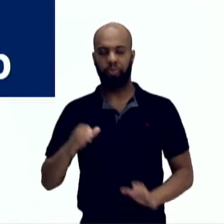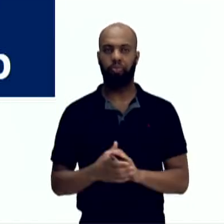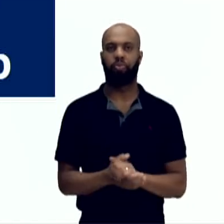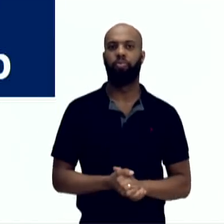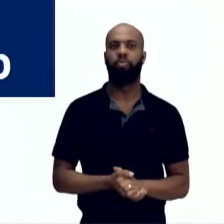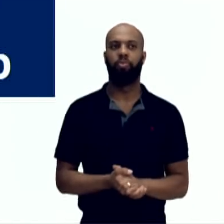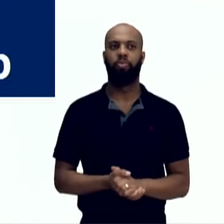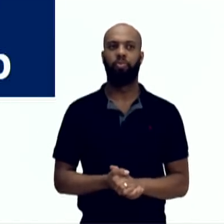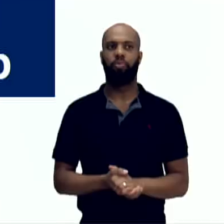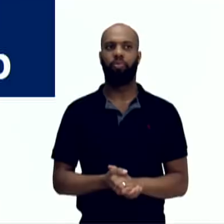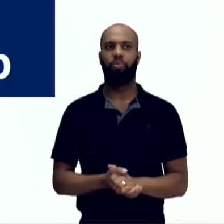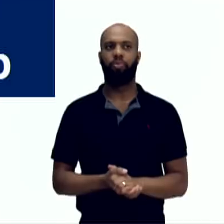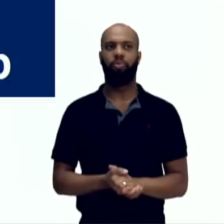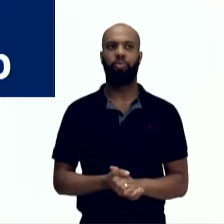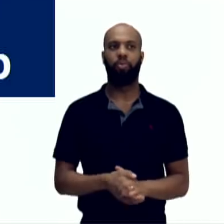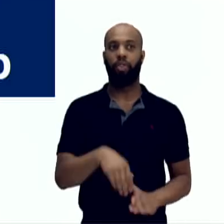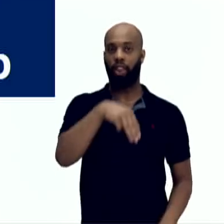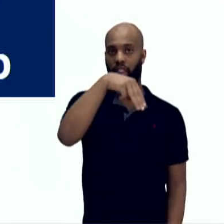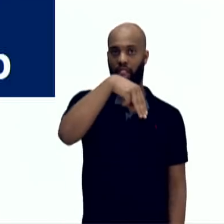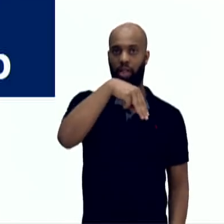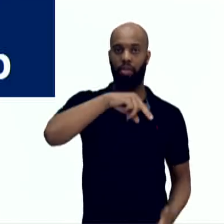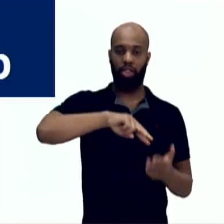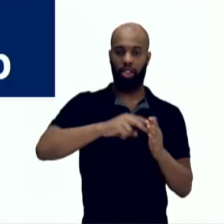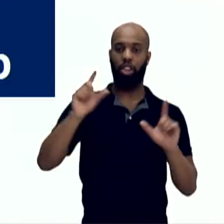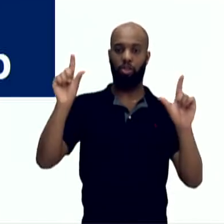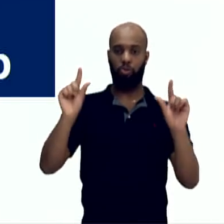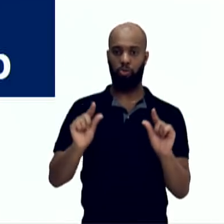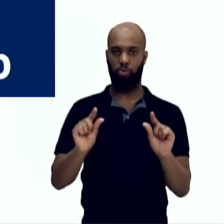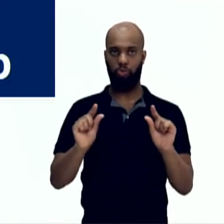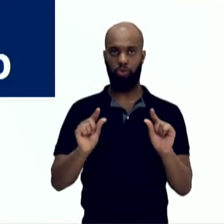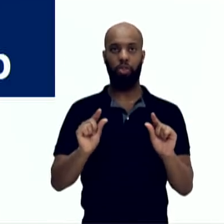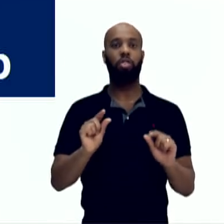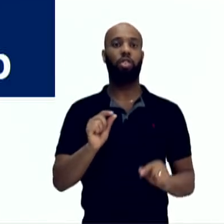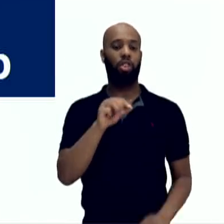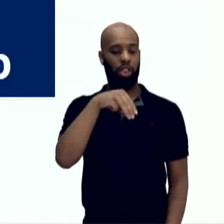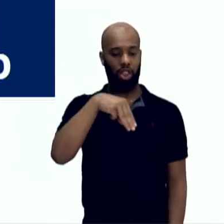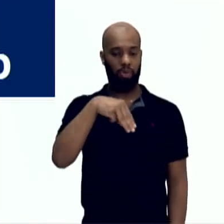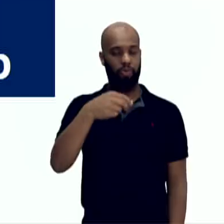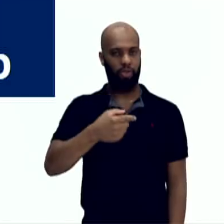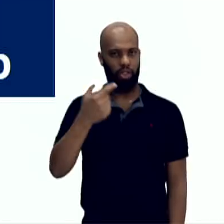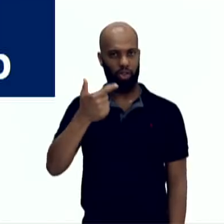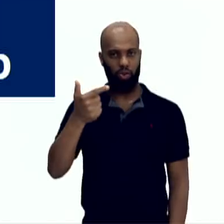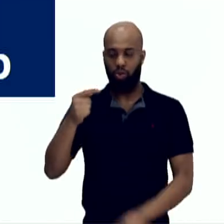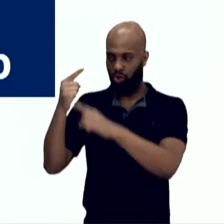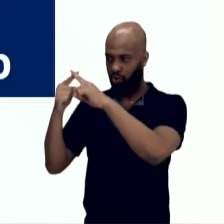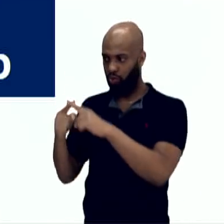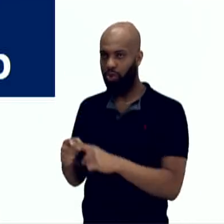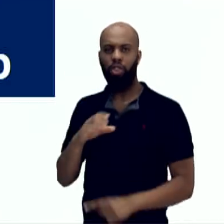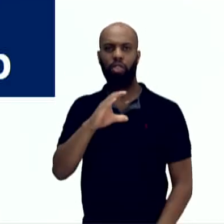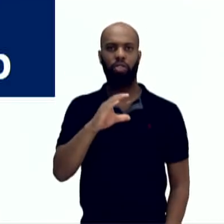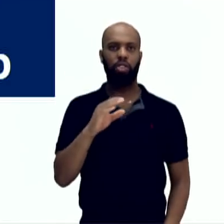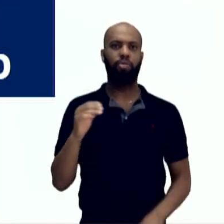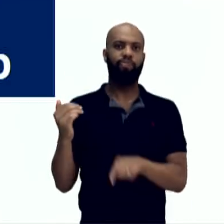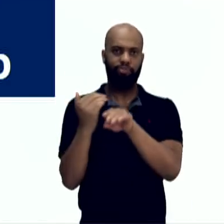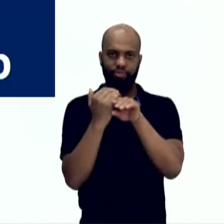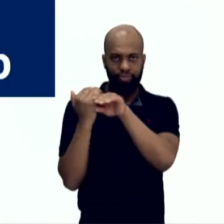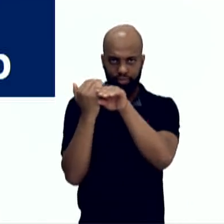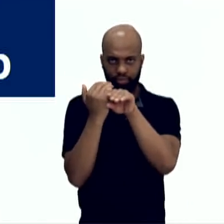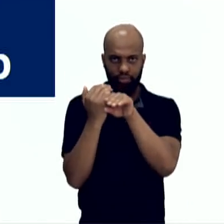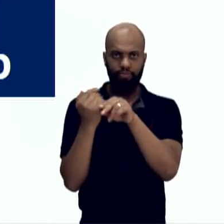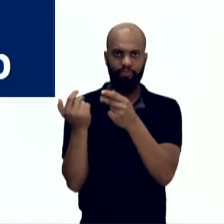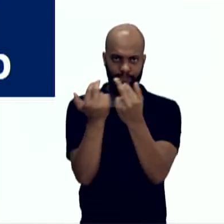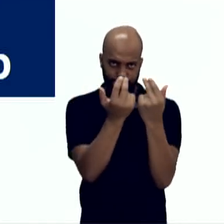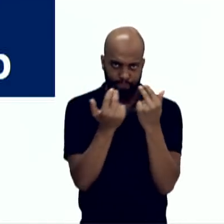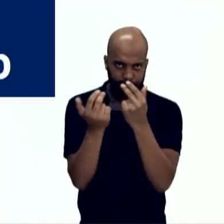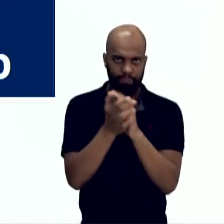lá? M de mínimo, o segundo M de múltiplo e o C de comum. Então, nós, professores